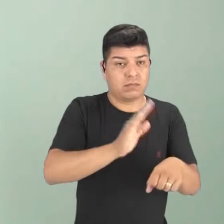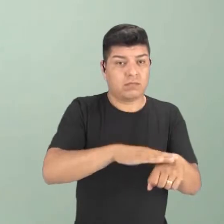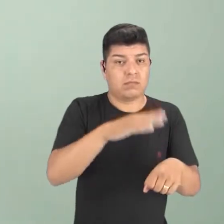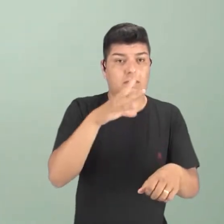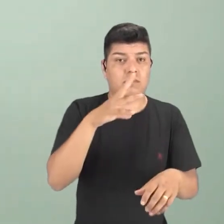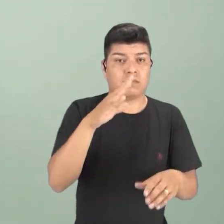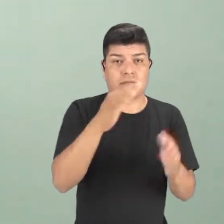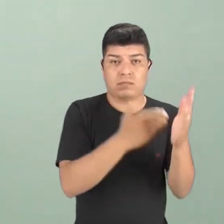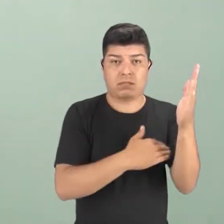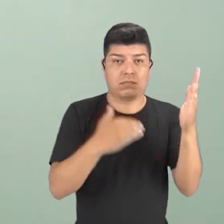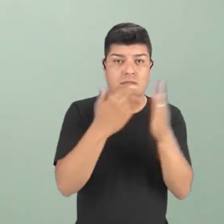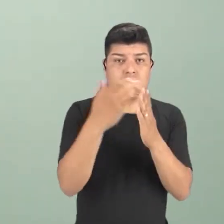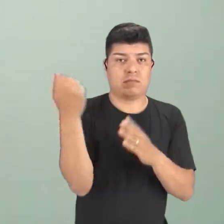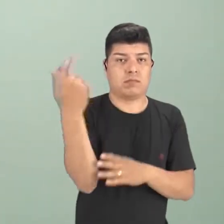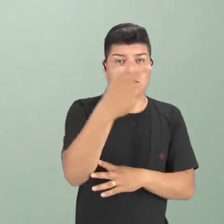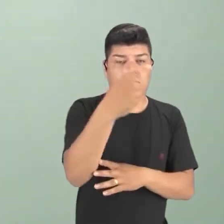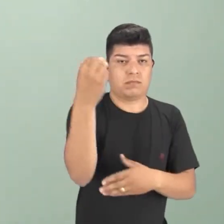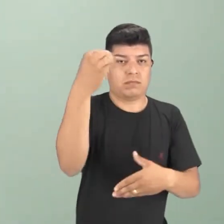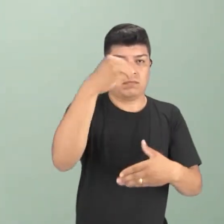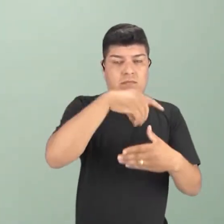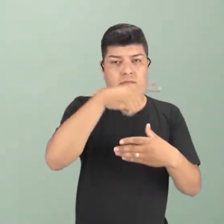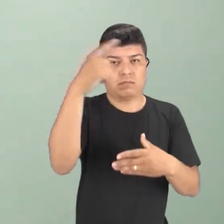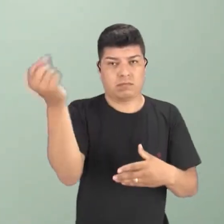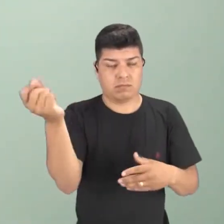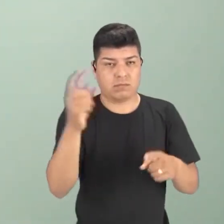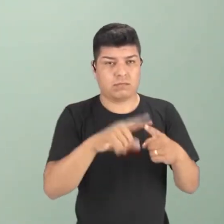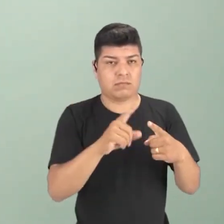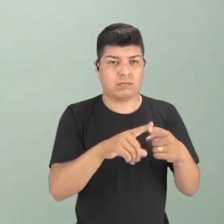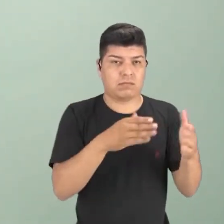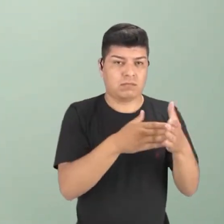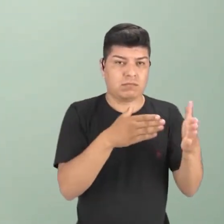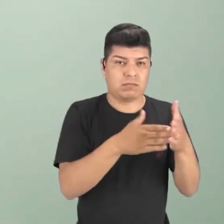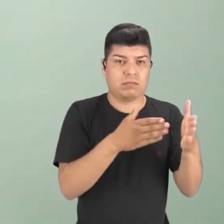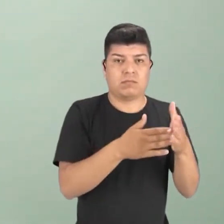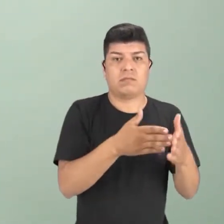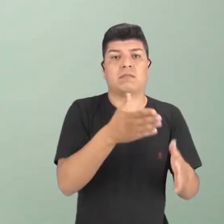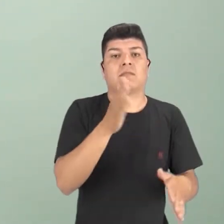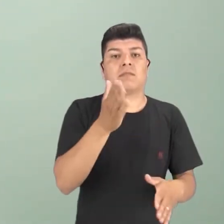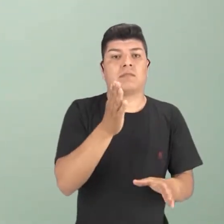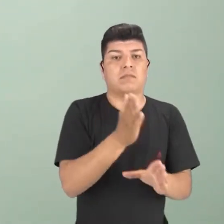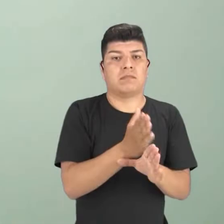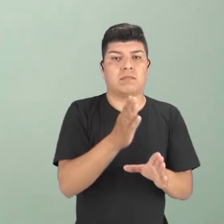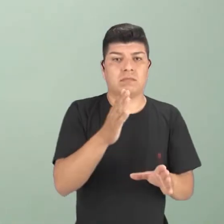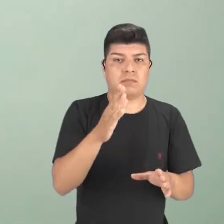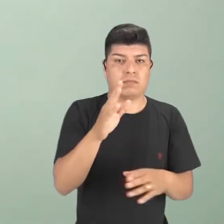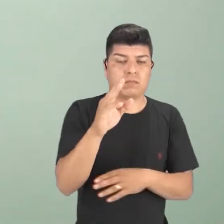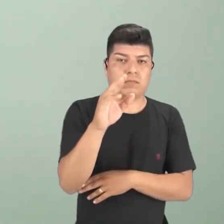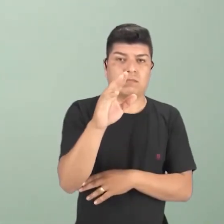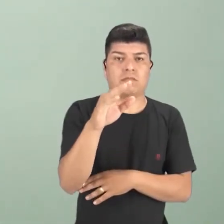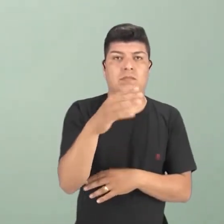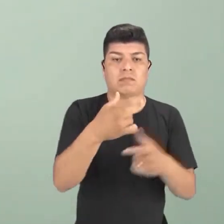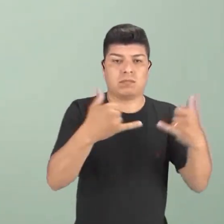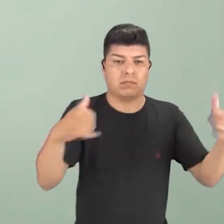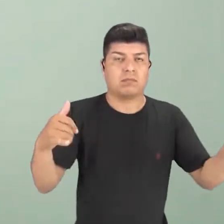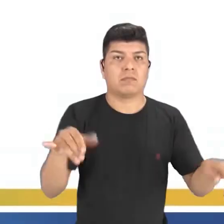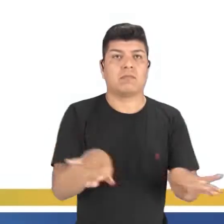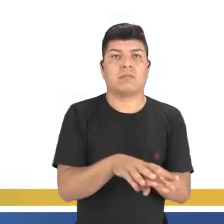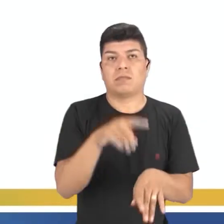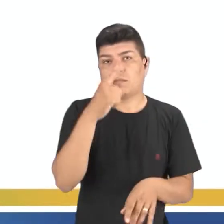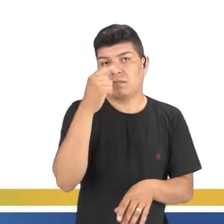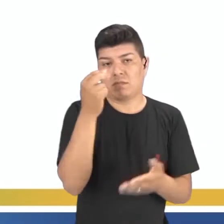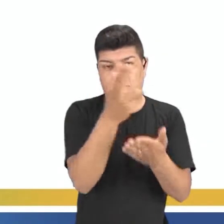muito maior do que a intensidade do campo magnético fora, sendo interferida diretamente pela grandeza comprimento. Observa no desenho